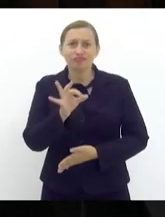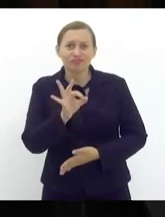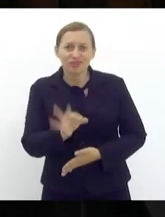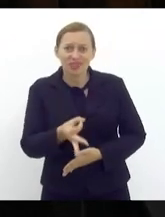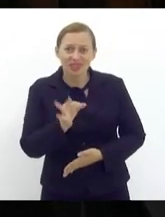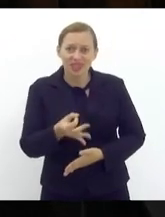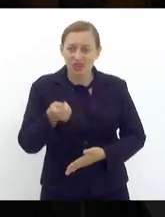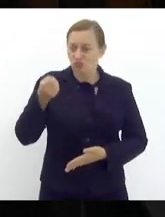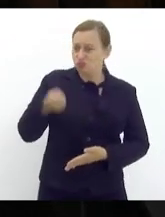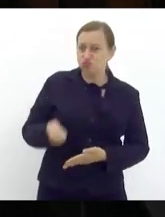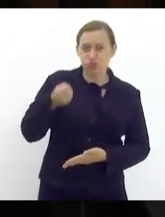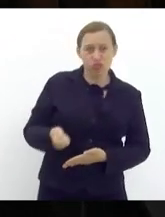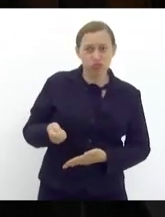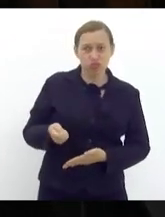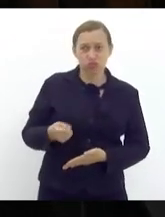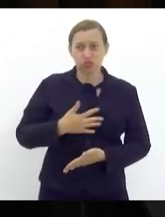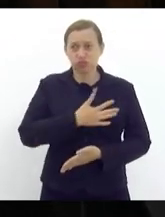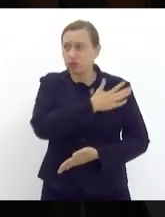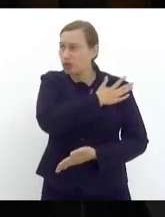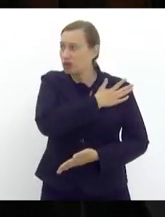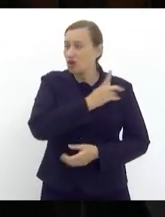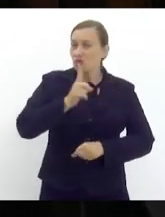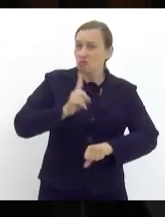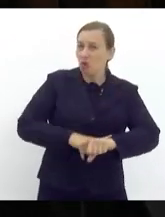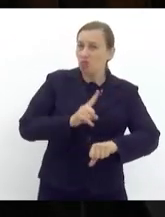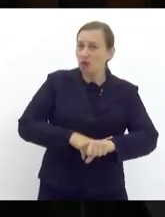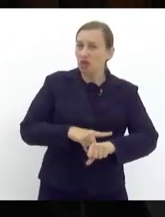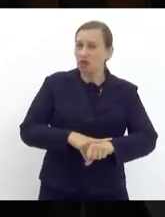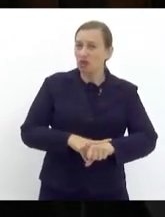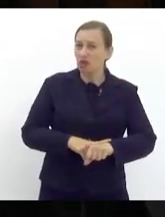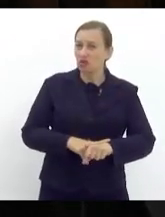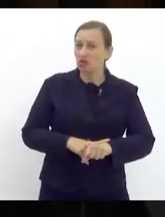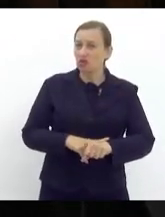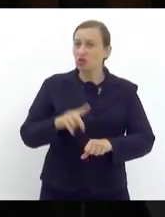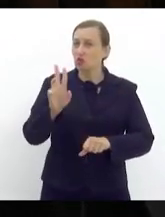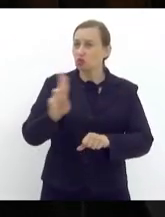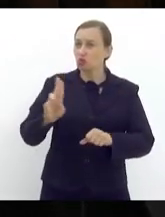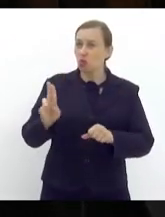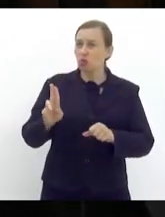uma ditadura, que a partir do momento que são nomeados os ministros,